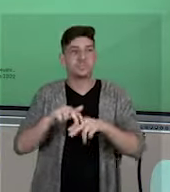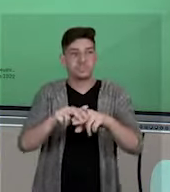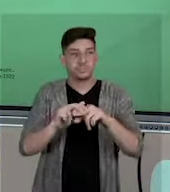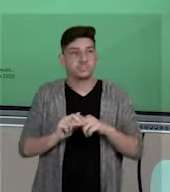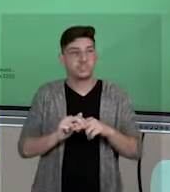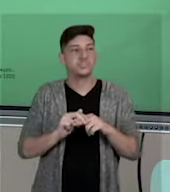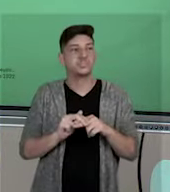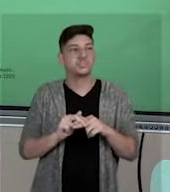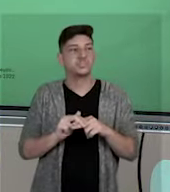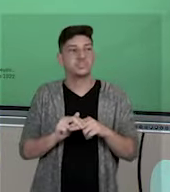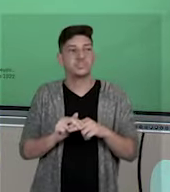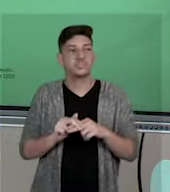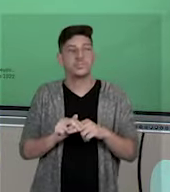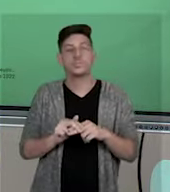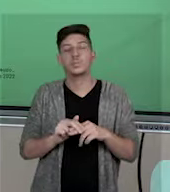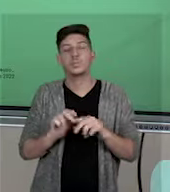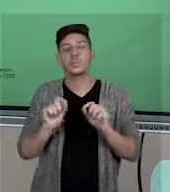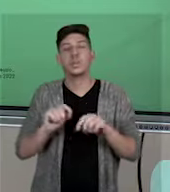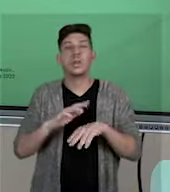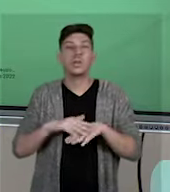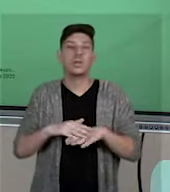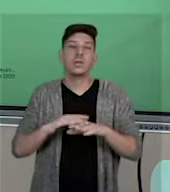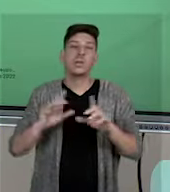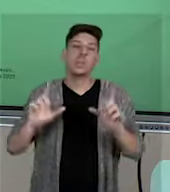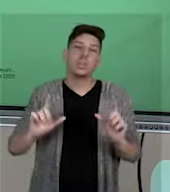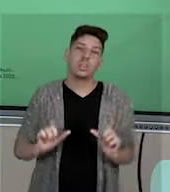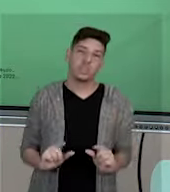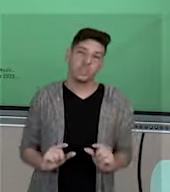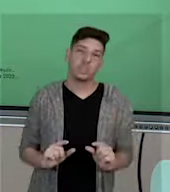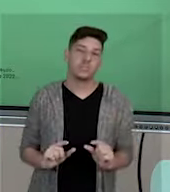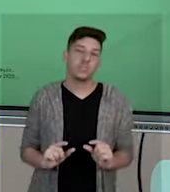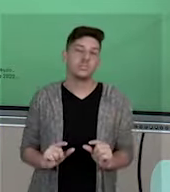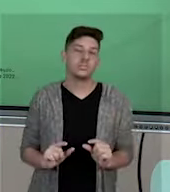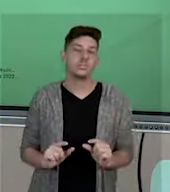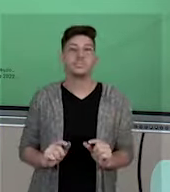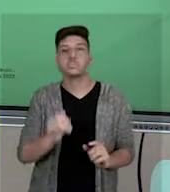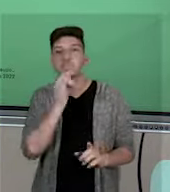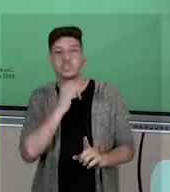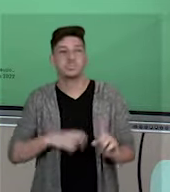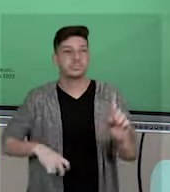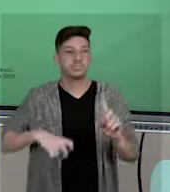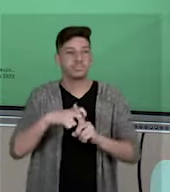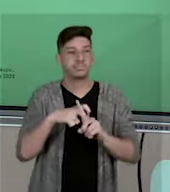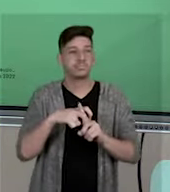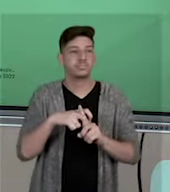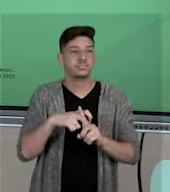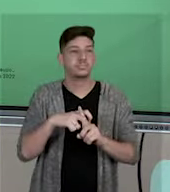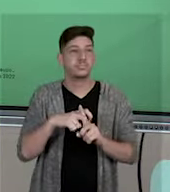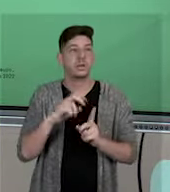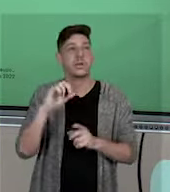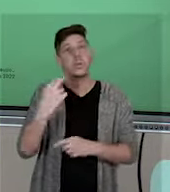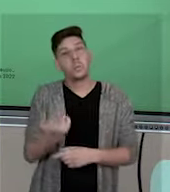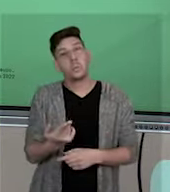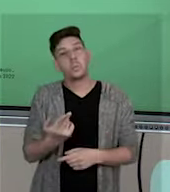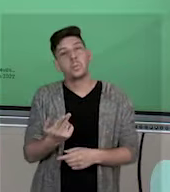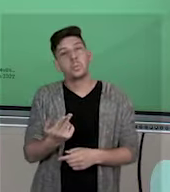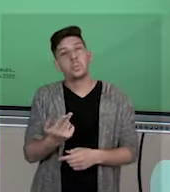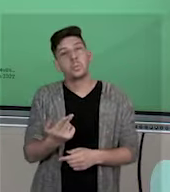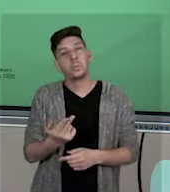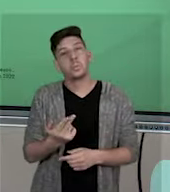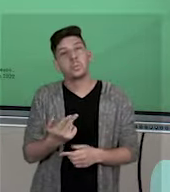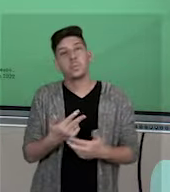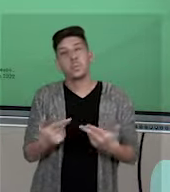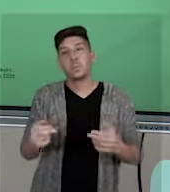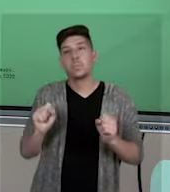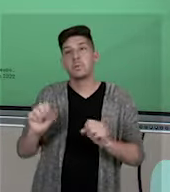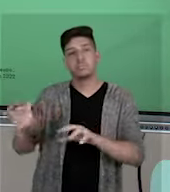a adoecimento mesmo aqui com um acidente ou com algo que a gente possa se